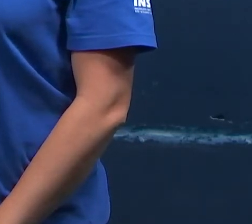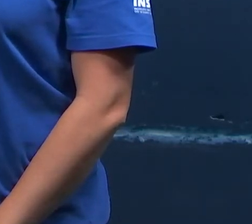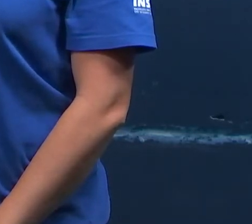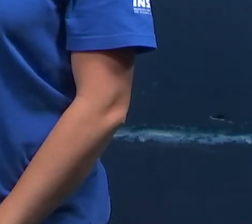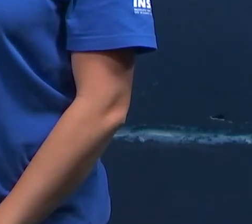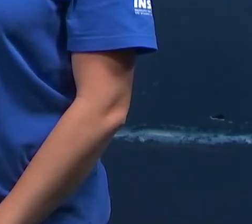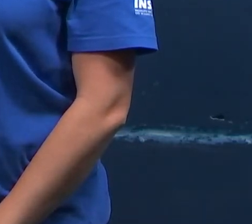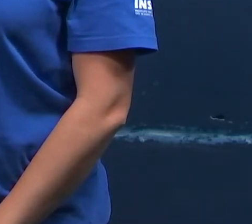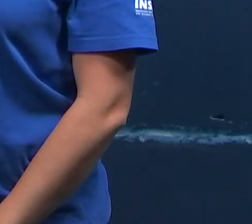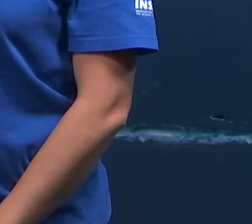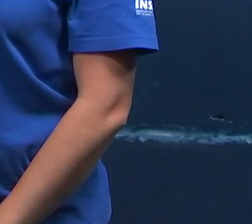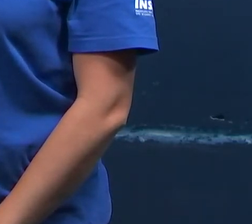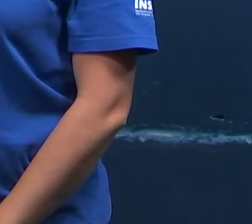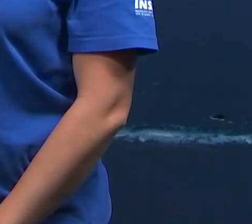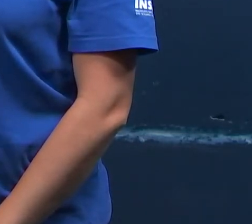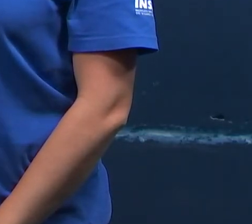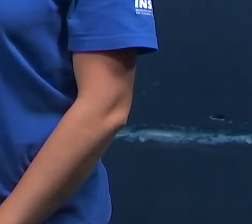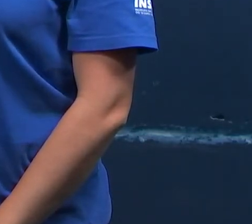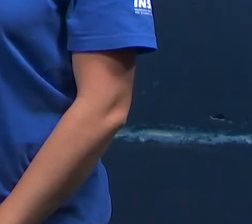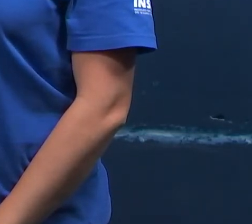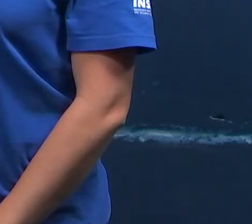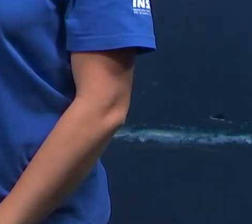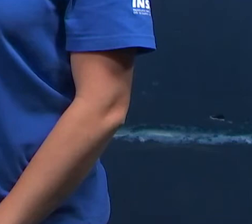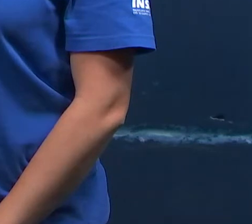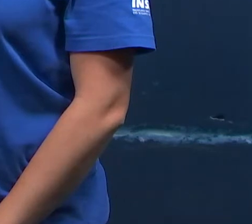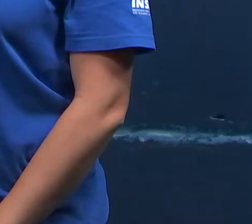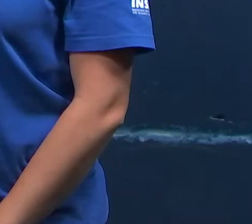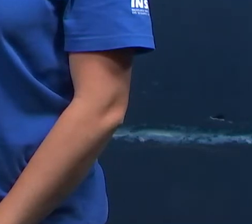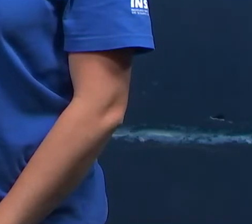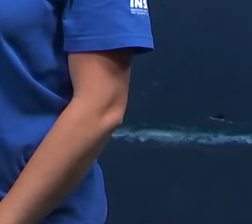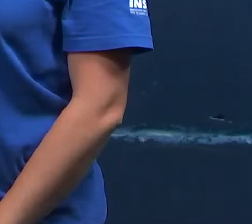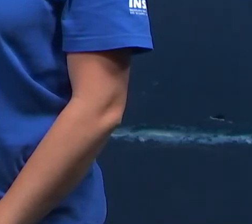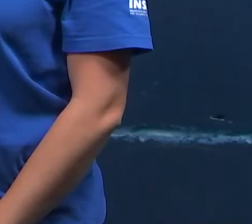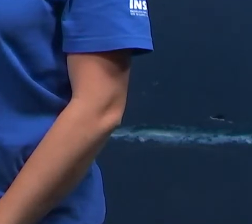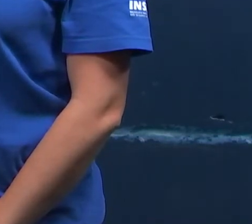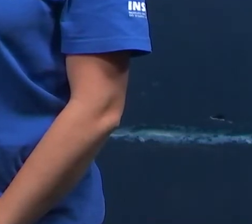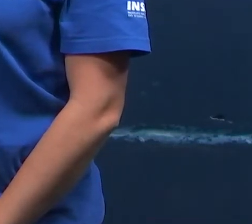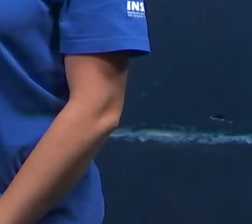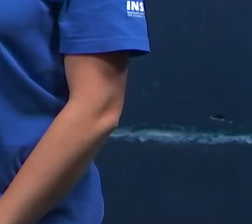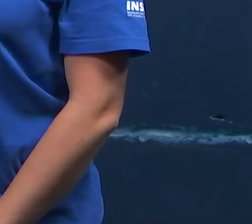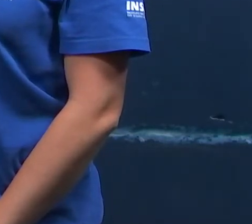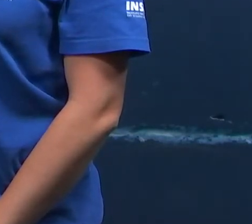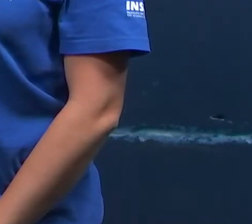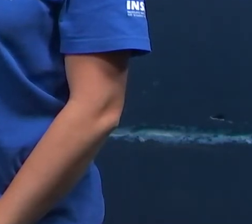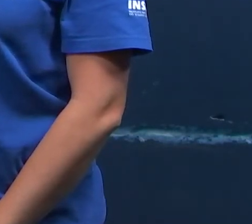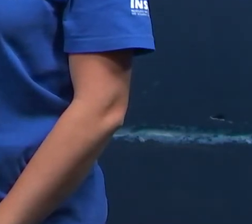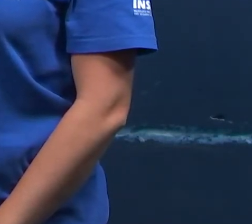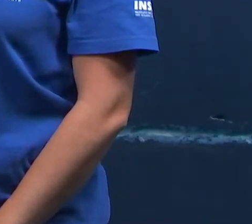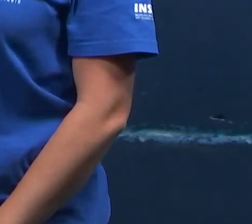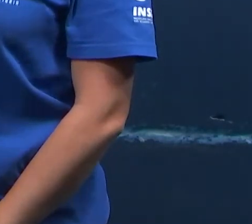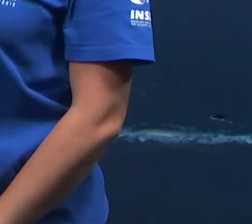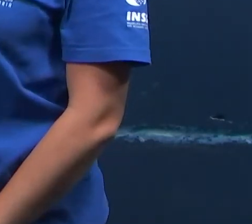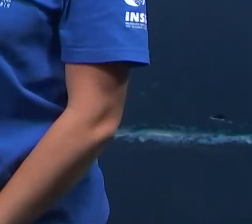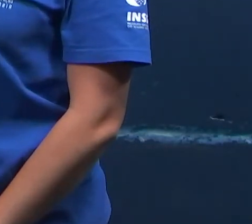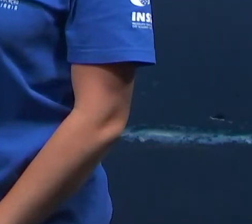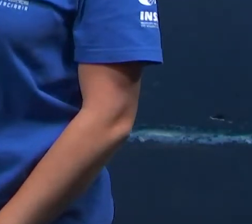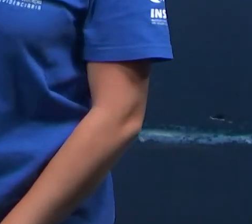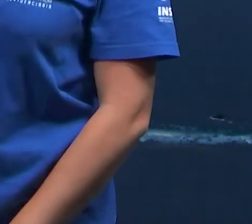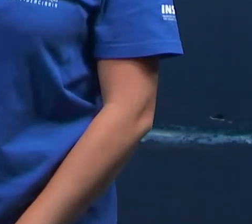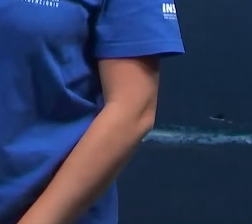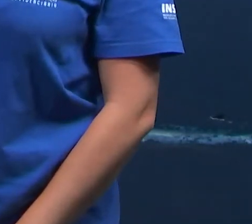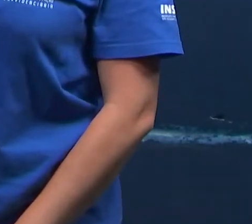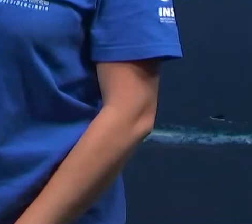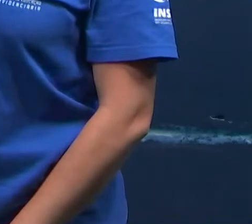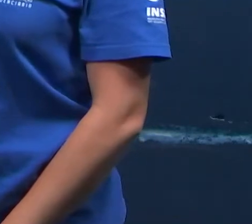um benefício que existe para o BPC, né, que é o benefício de prestação continuada para pessoas